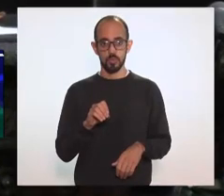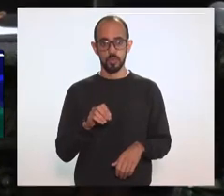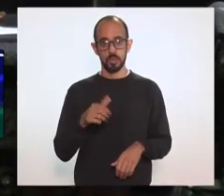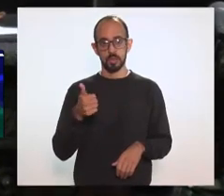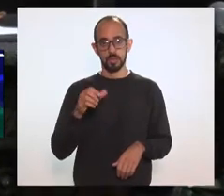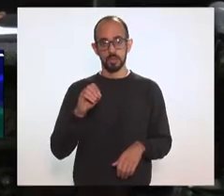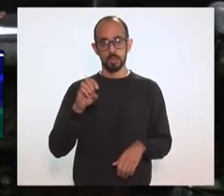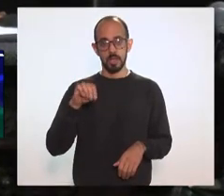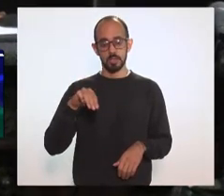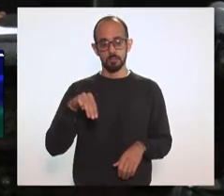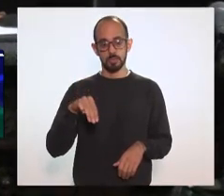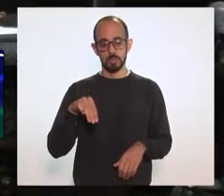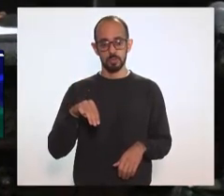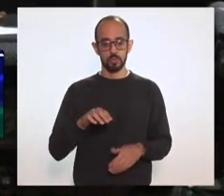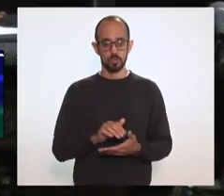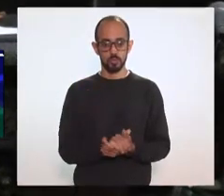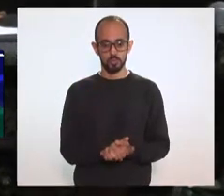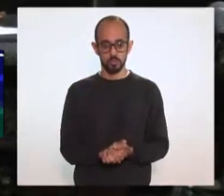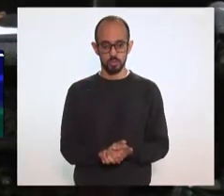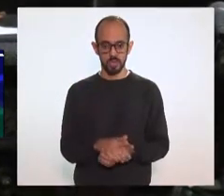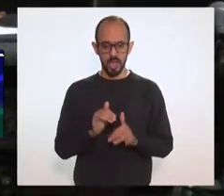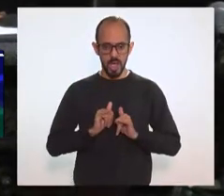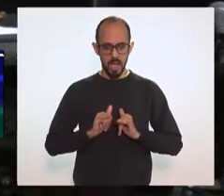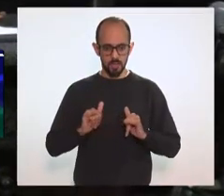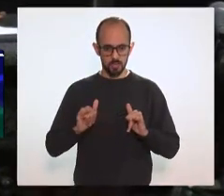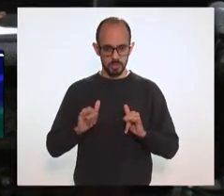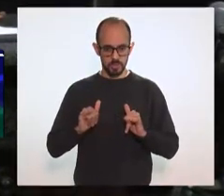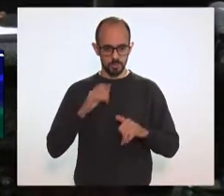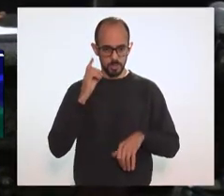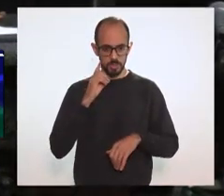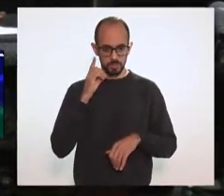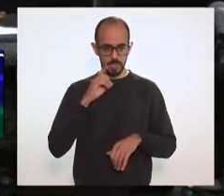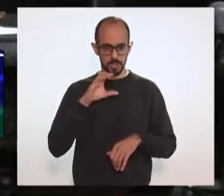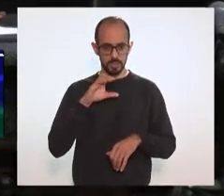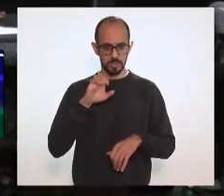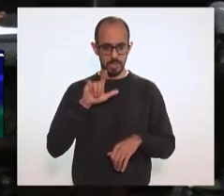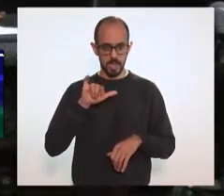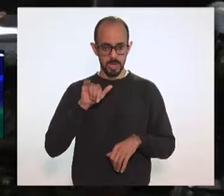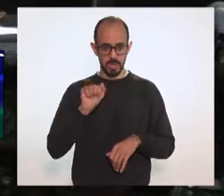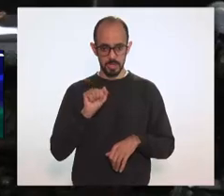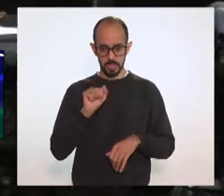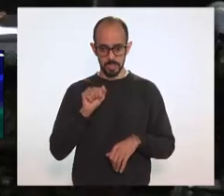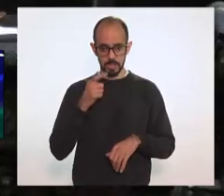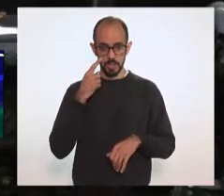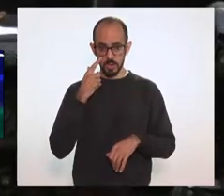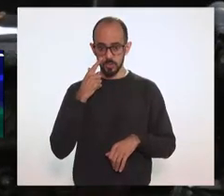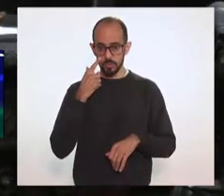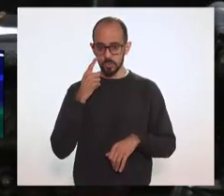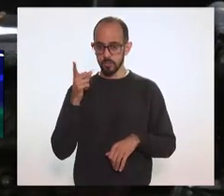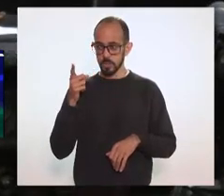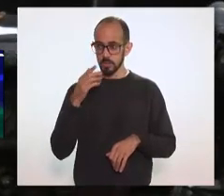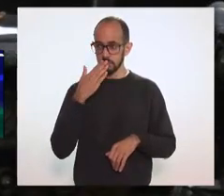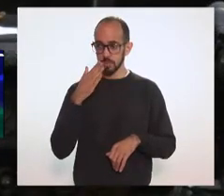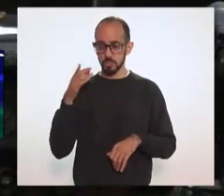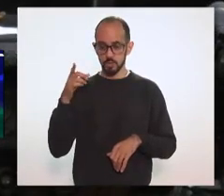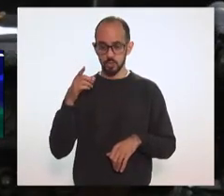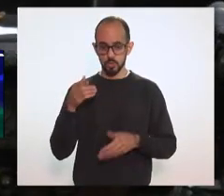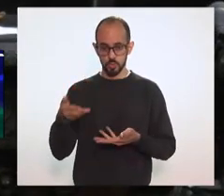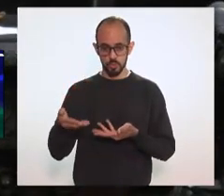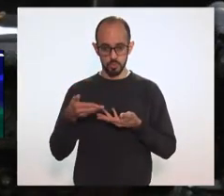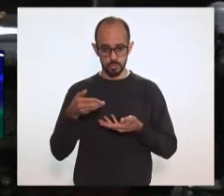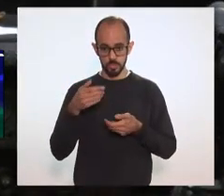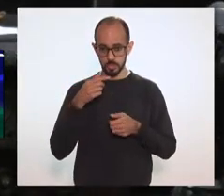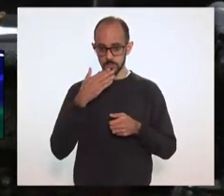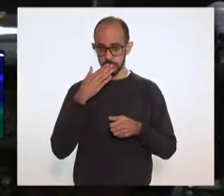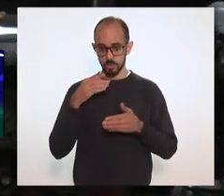minutos regimentais. E avisando para a deputada Célia Jordão, que acabei de ver, que pediu, solicitou